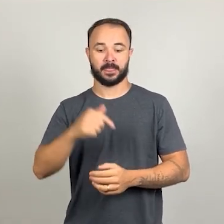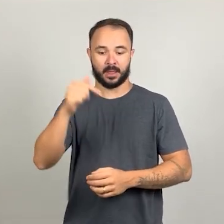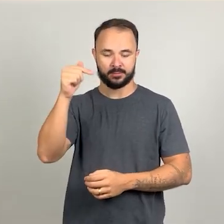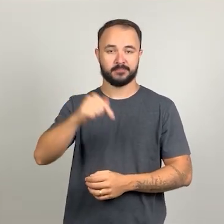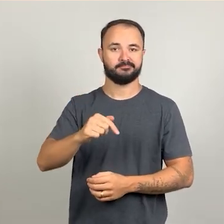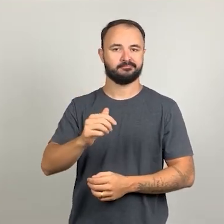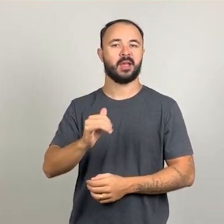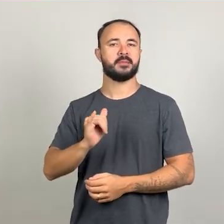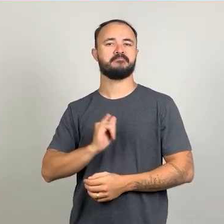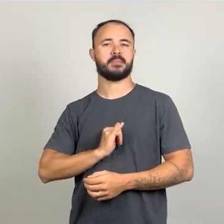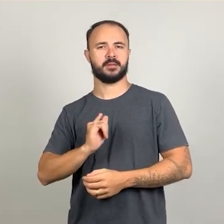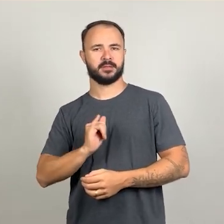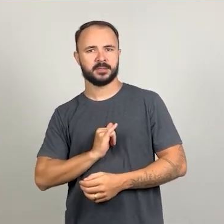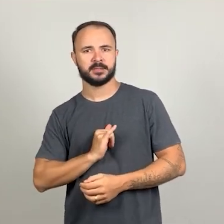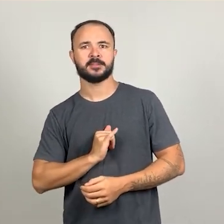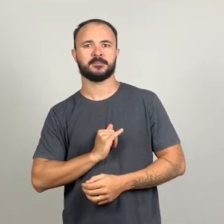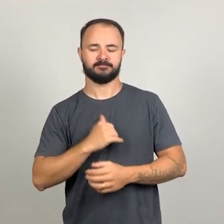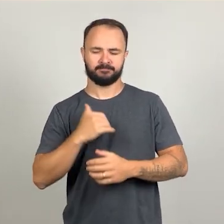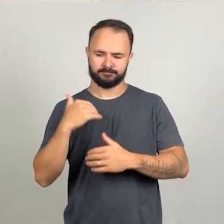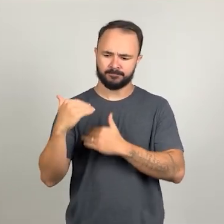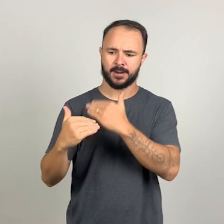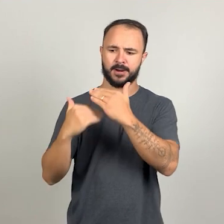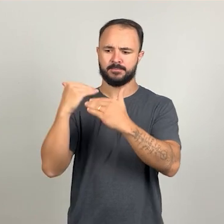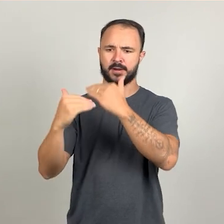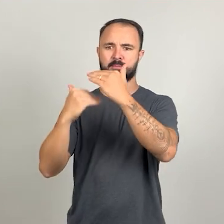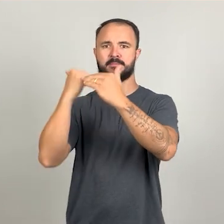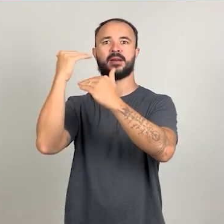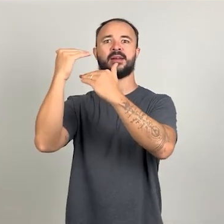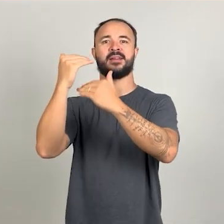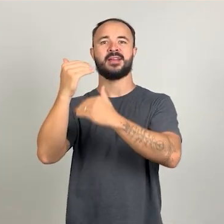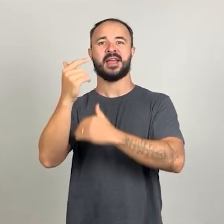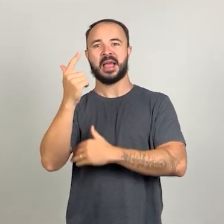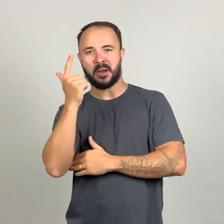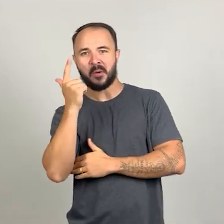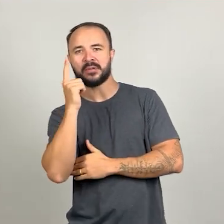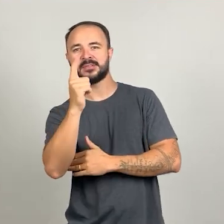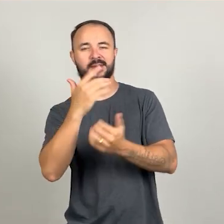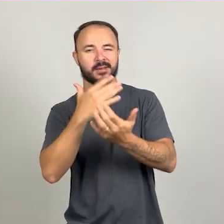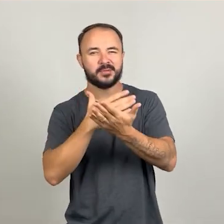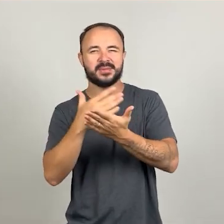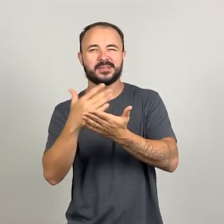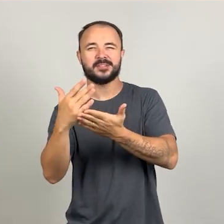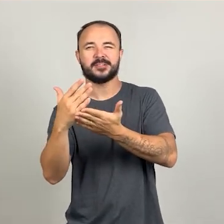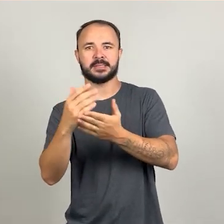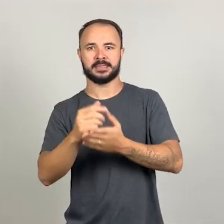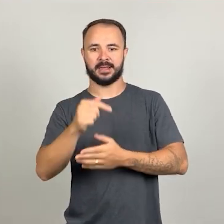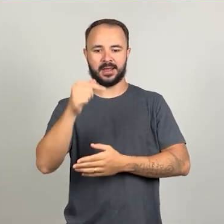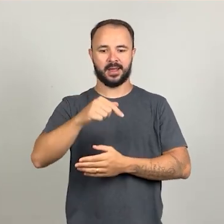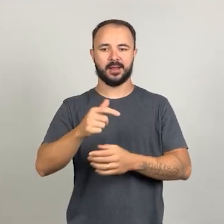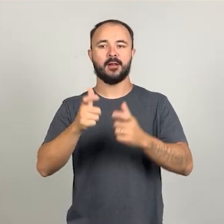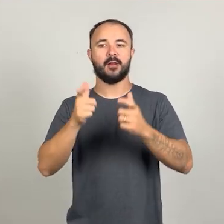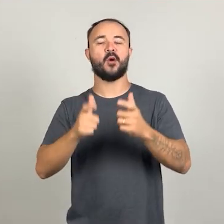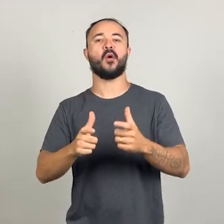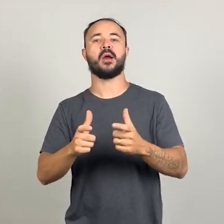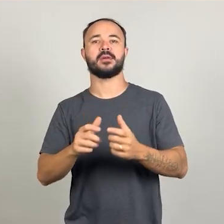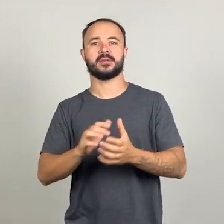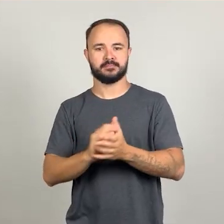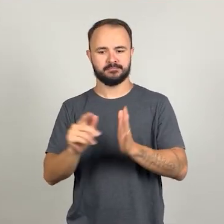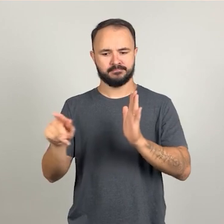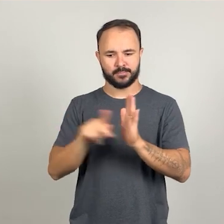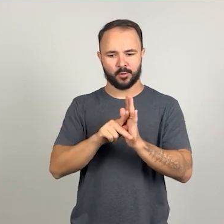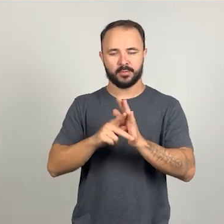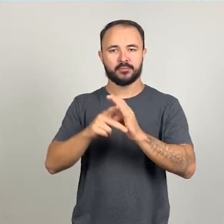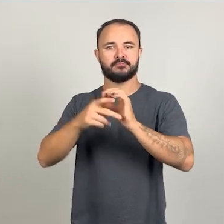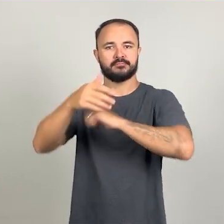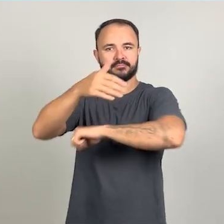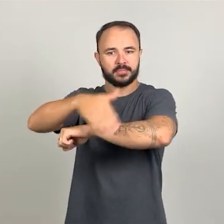Imperatriz, então, ela passou a ser um ponto de apoio para a construção da estrada. E existiam algumas linhas de trabalho,